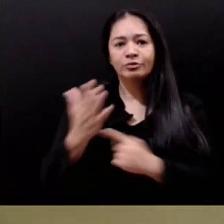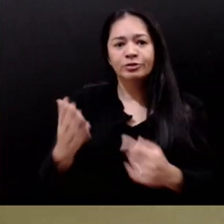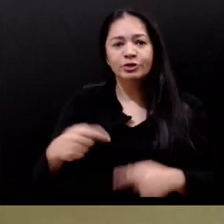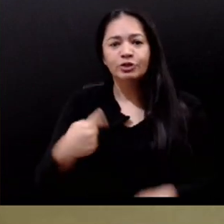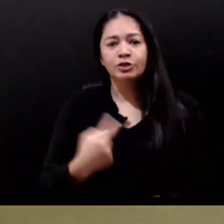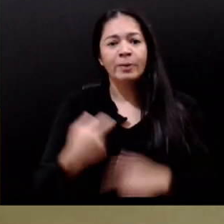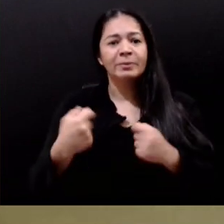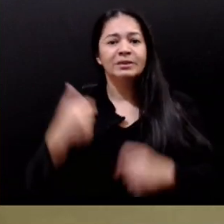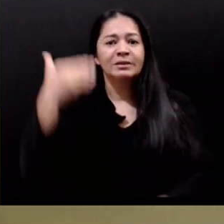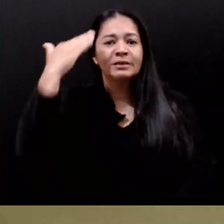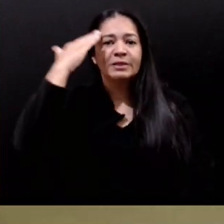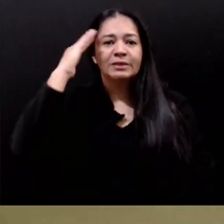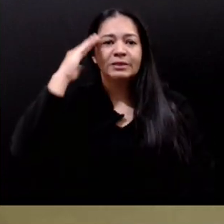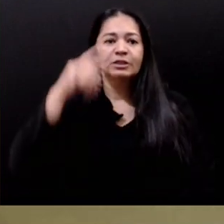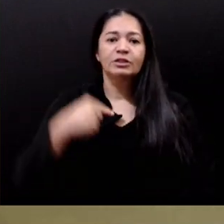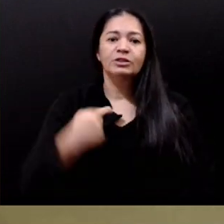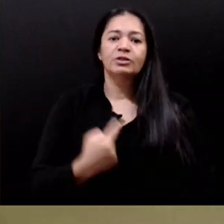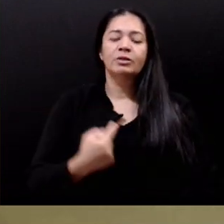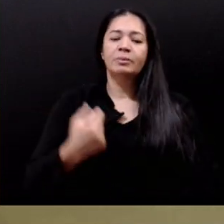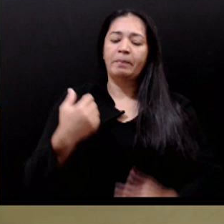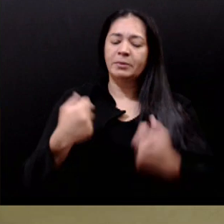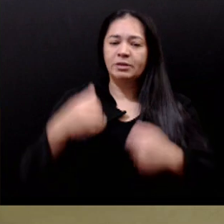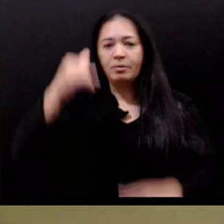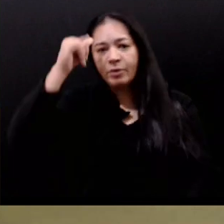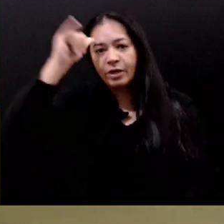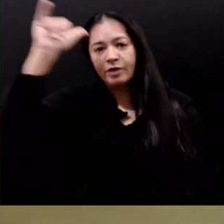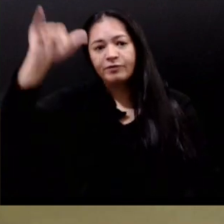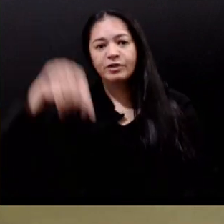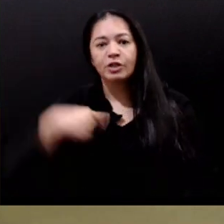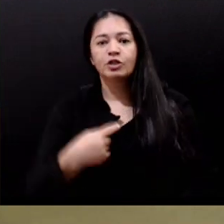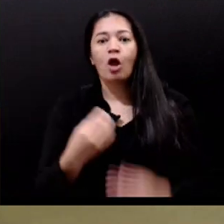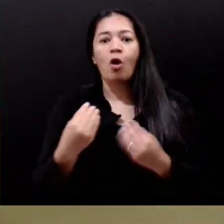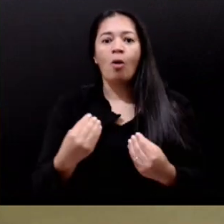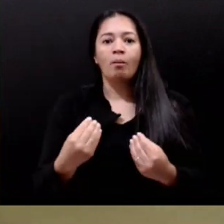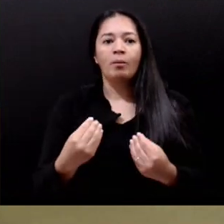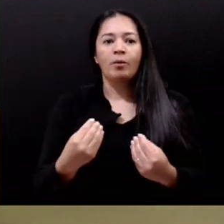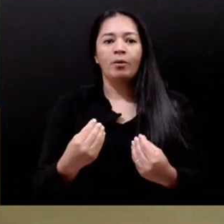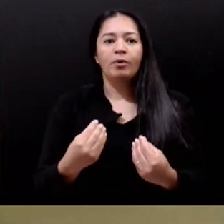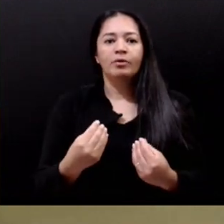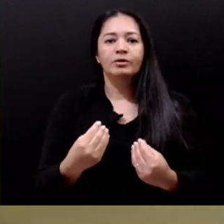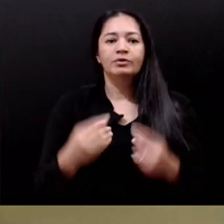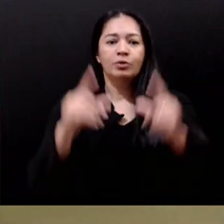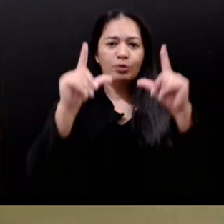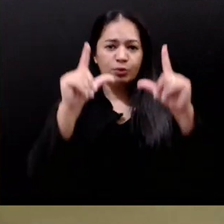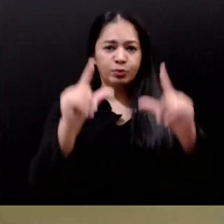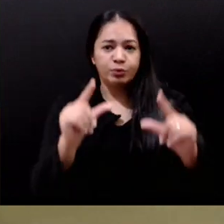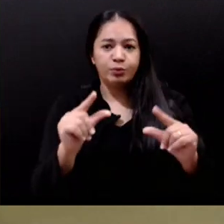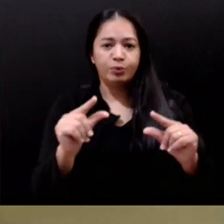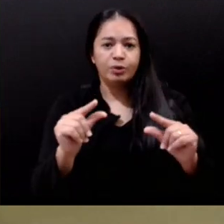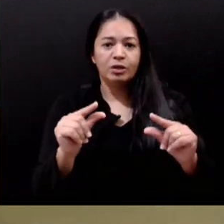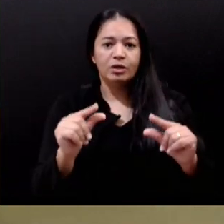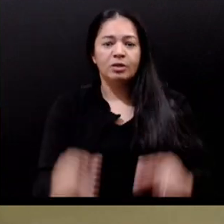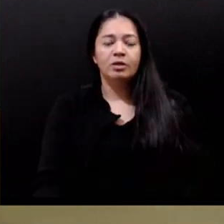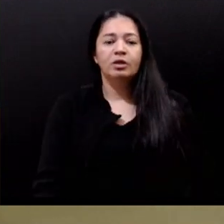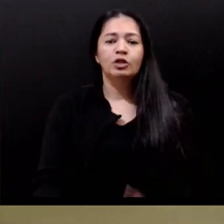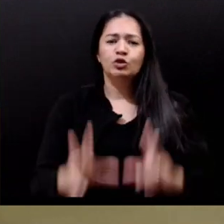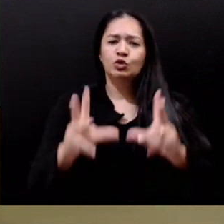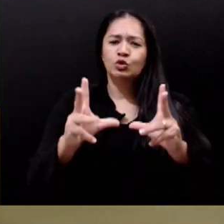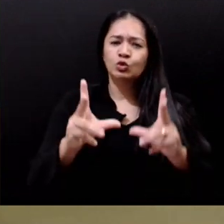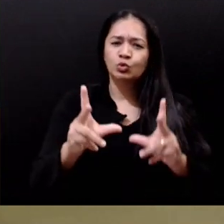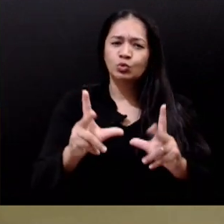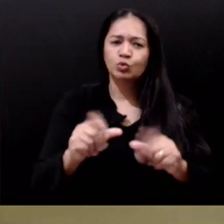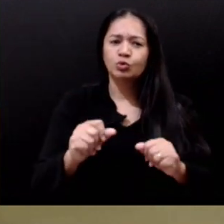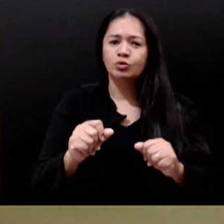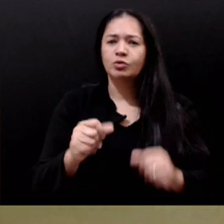gente tem que nos prevenir. E a gente vai se prevenir como? Diminuindo toda essa questão do achismo e